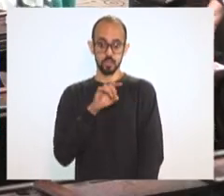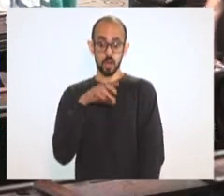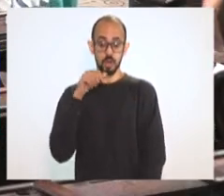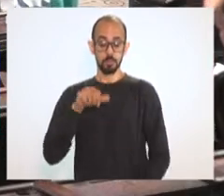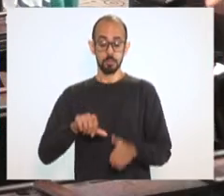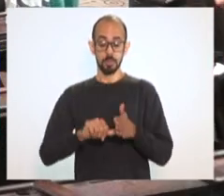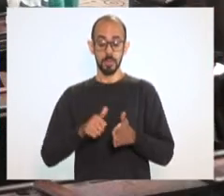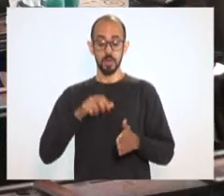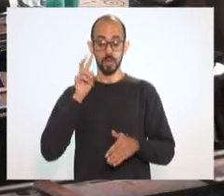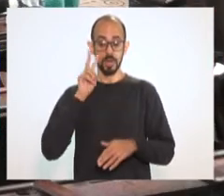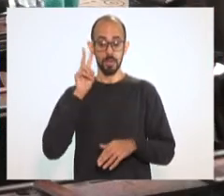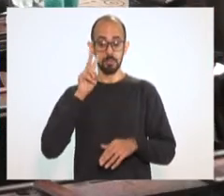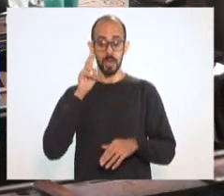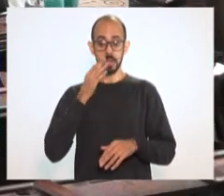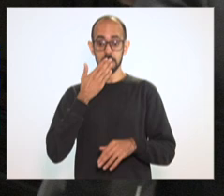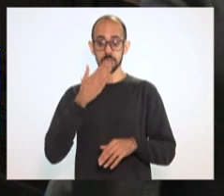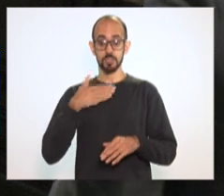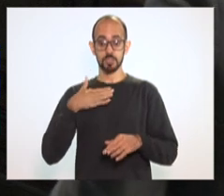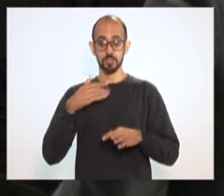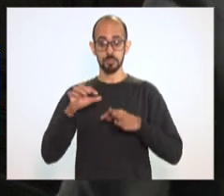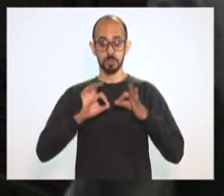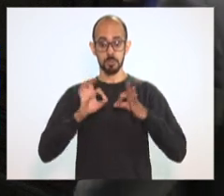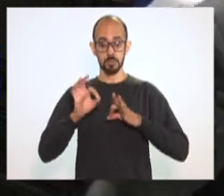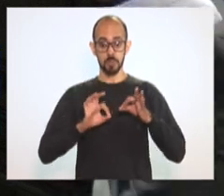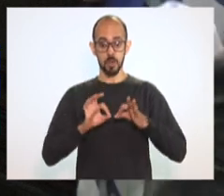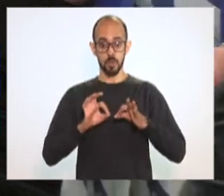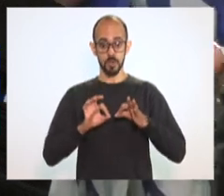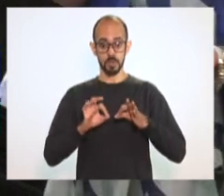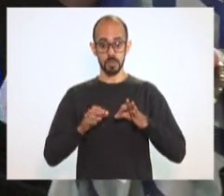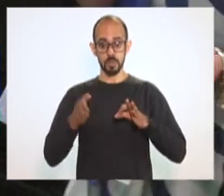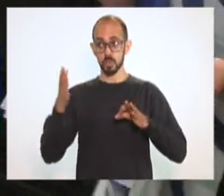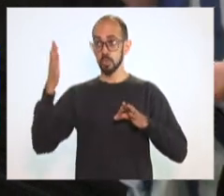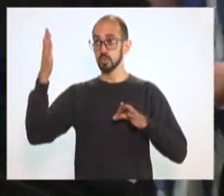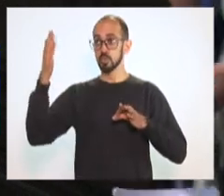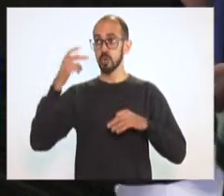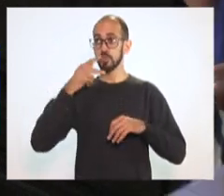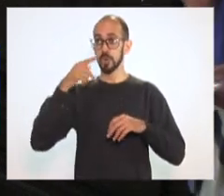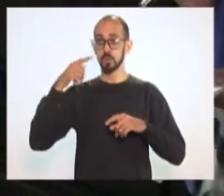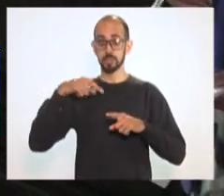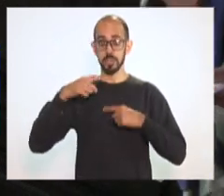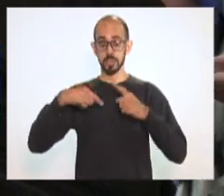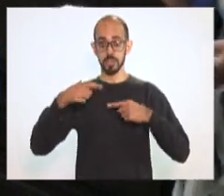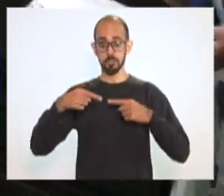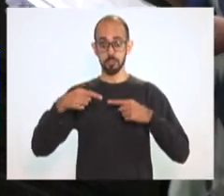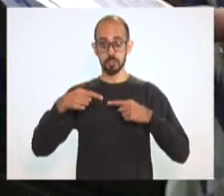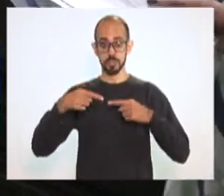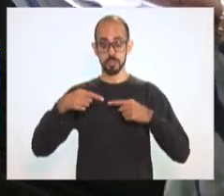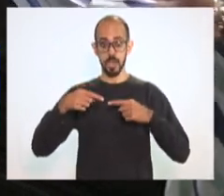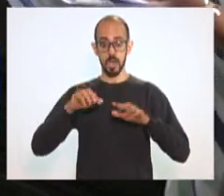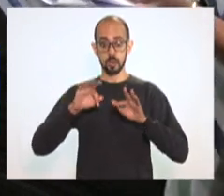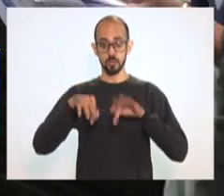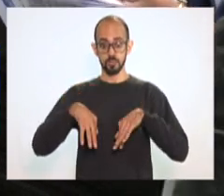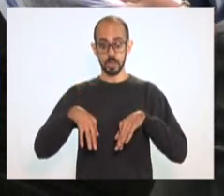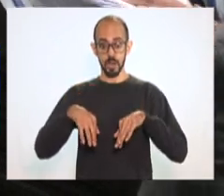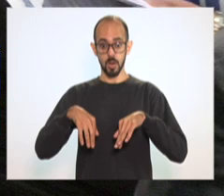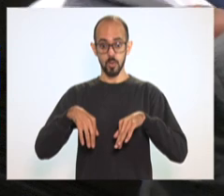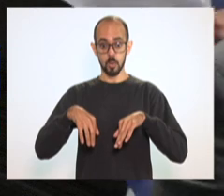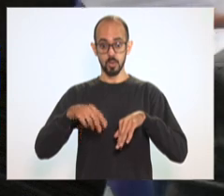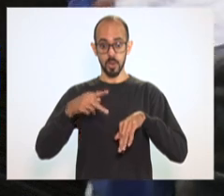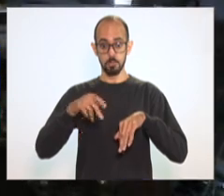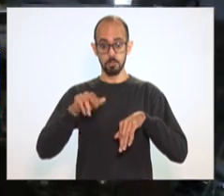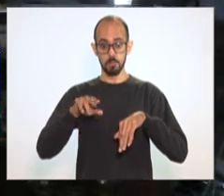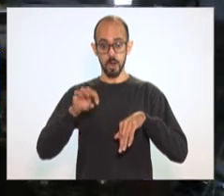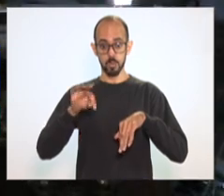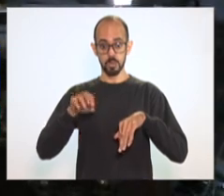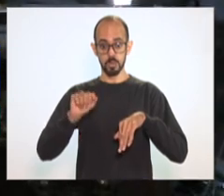que eu pedi um pela ordem vossa excelência falou que seria depois final da pauta a pauta da sessão